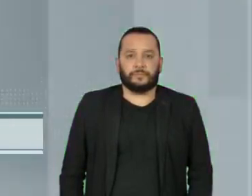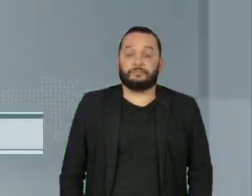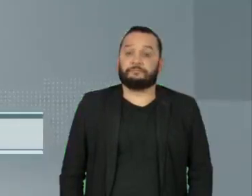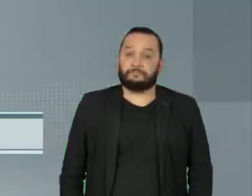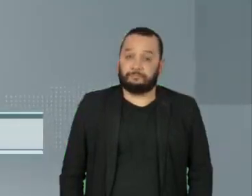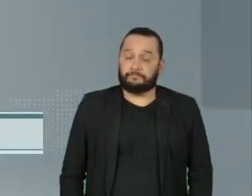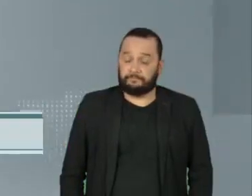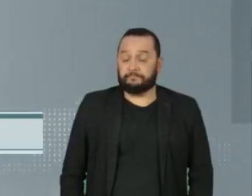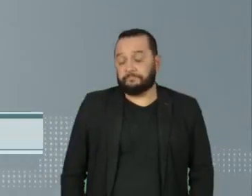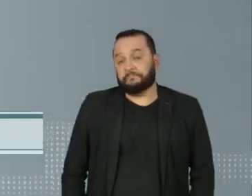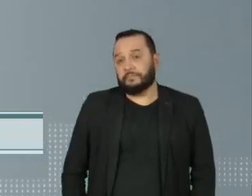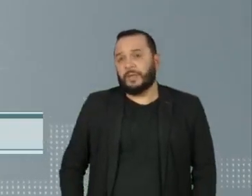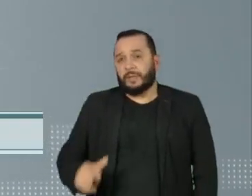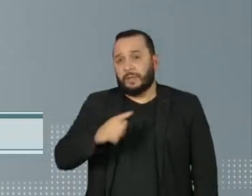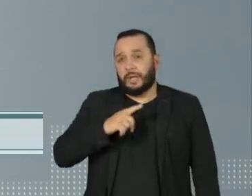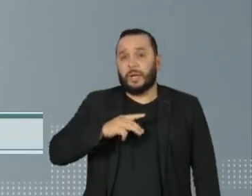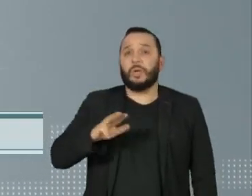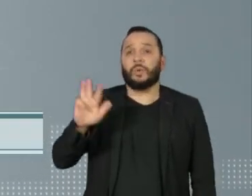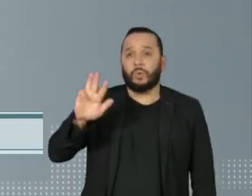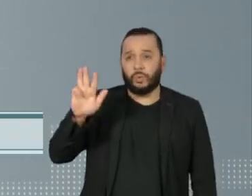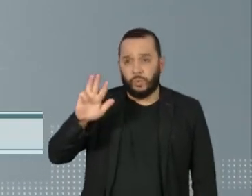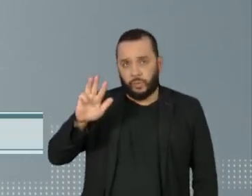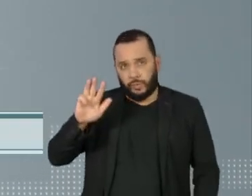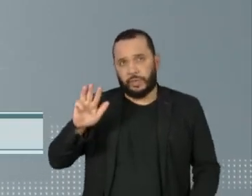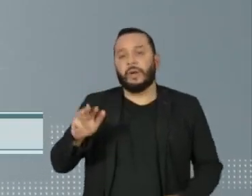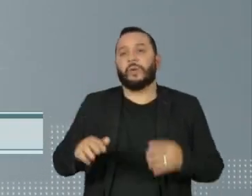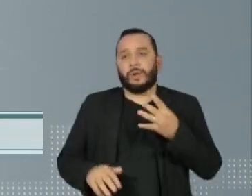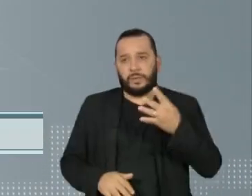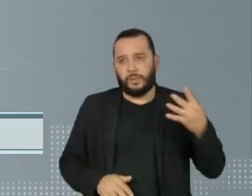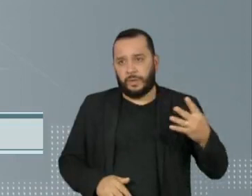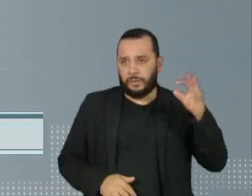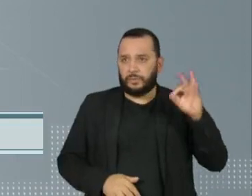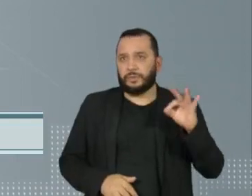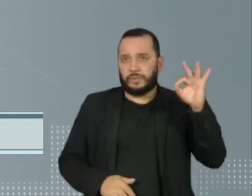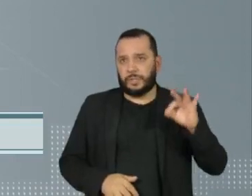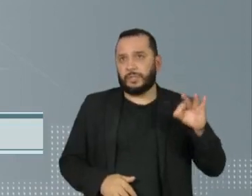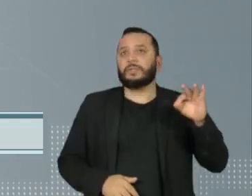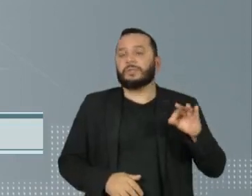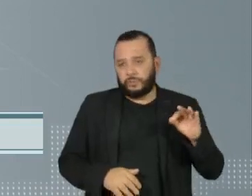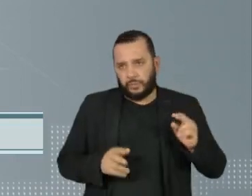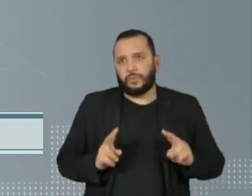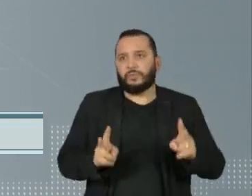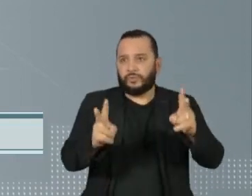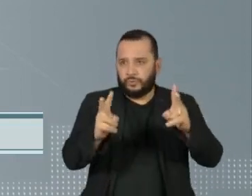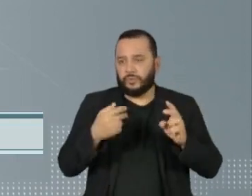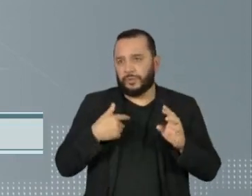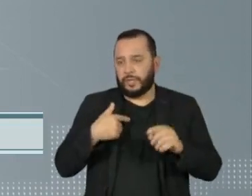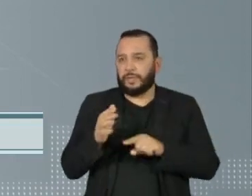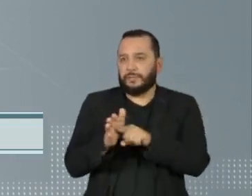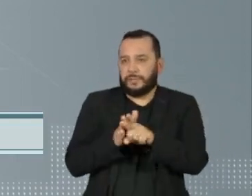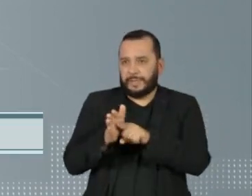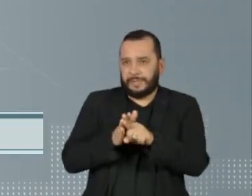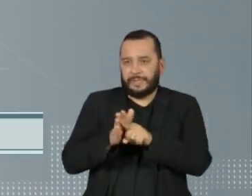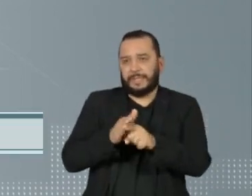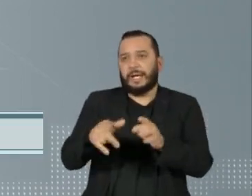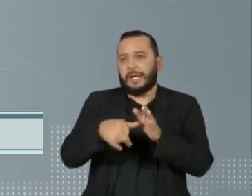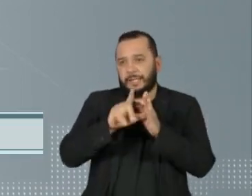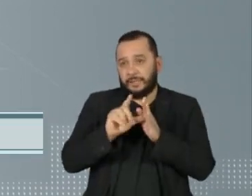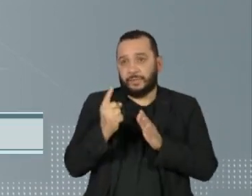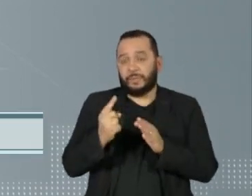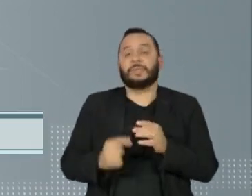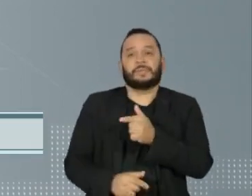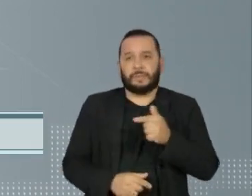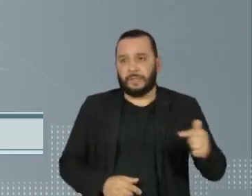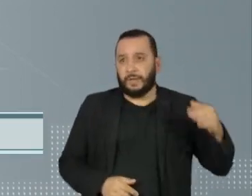e o candidato do PT permanece com os mesmos 44 por cento de intenções de votos registrados no levantamento anterior há uma